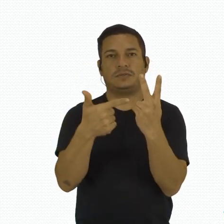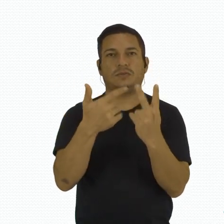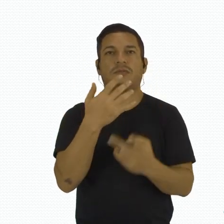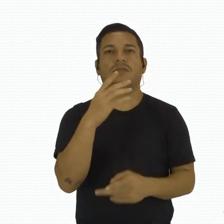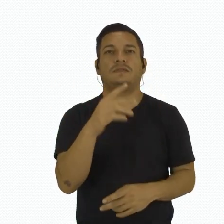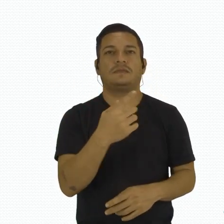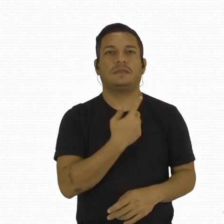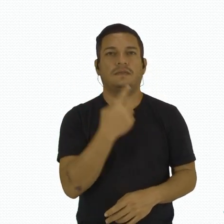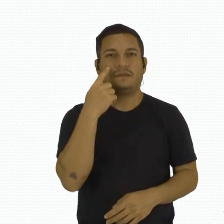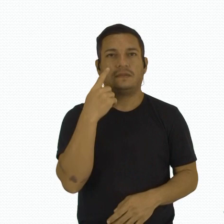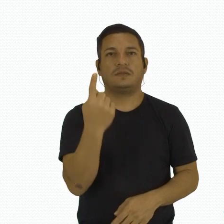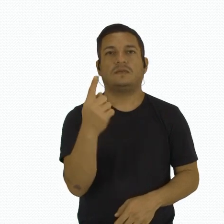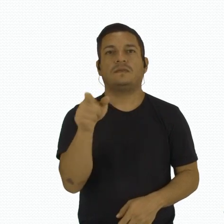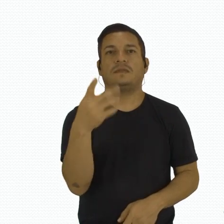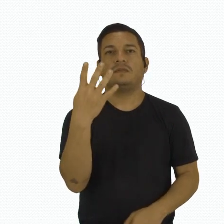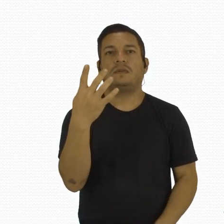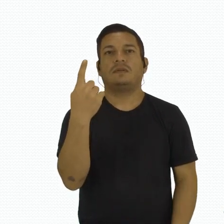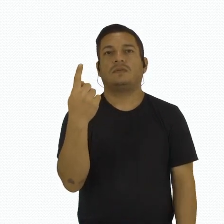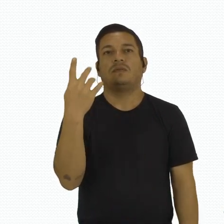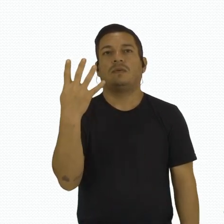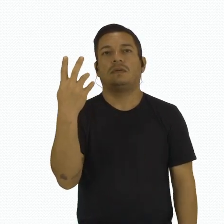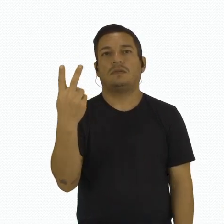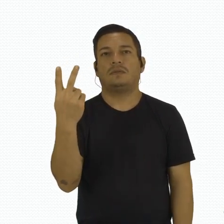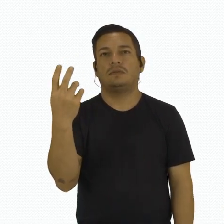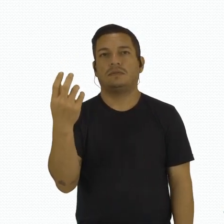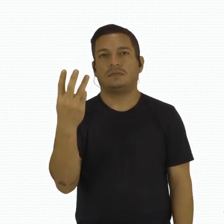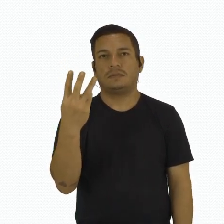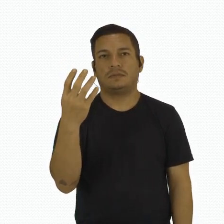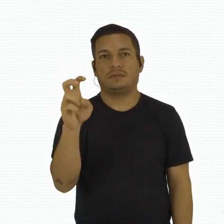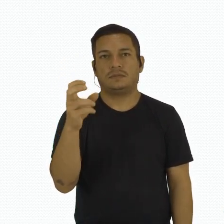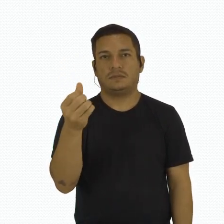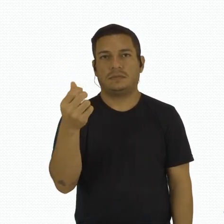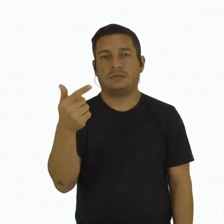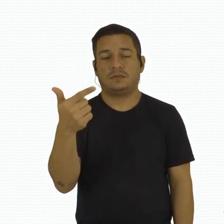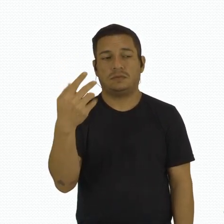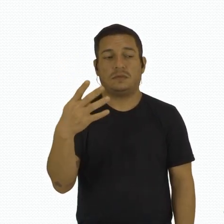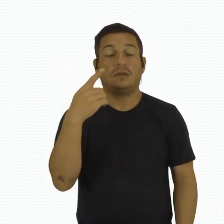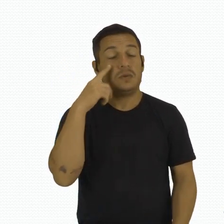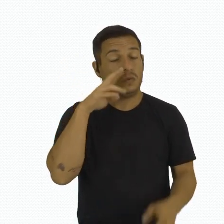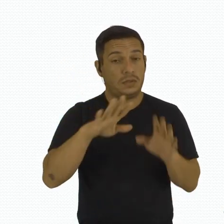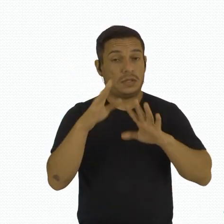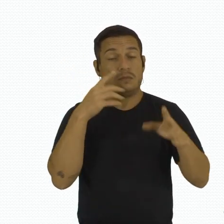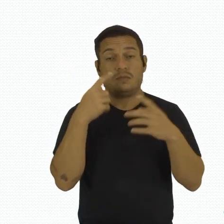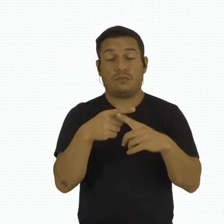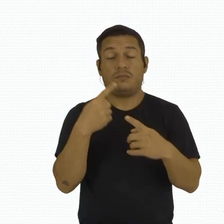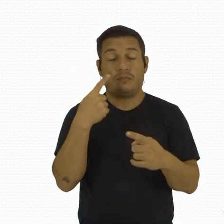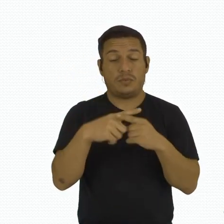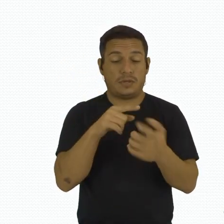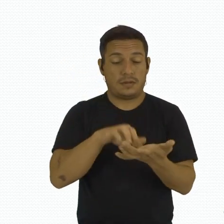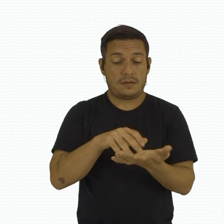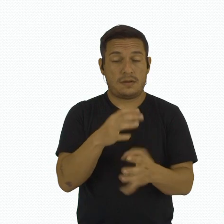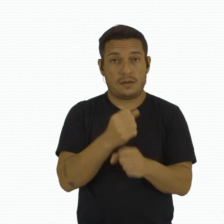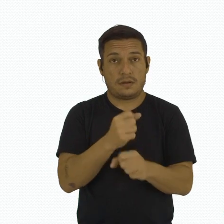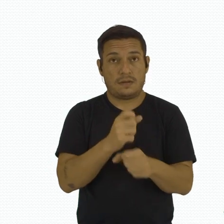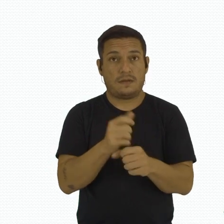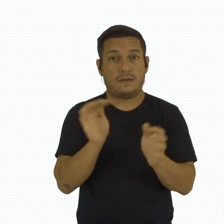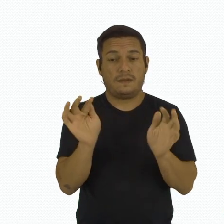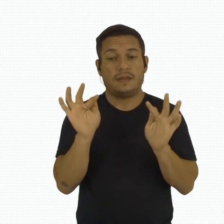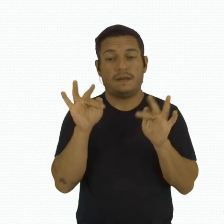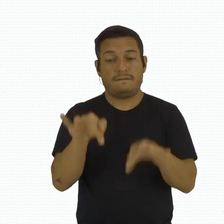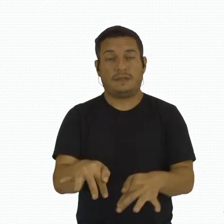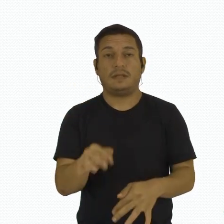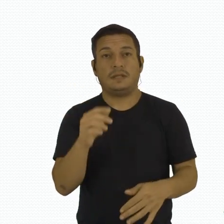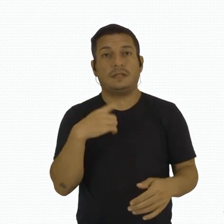1,4142, 135,624. Mas tome cuidado, porque na calculadora ela não coloca reticências, ela termina os algarismos. Então,